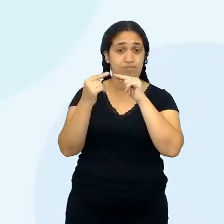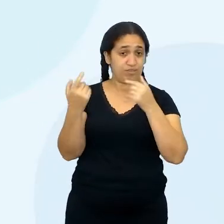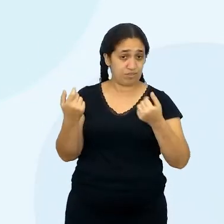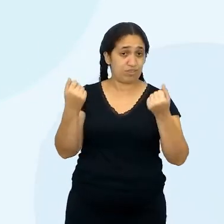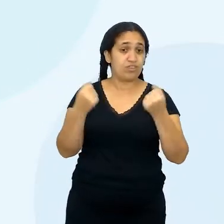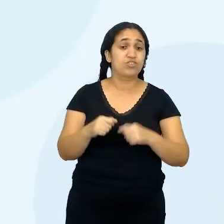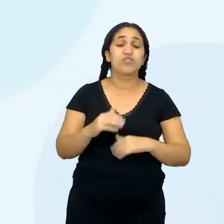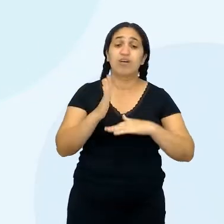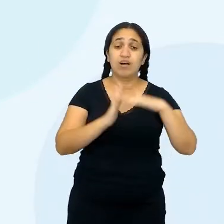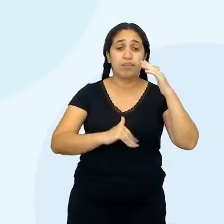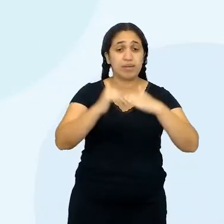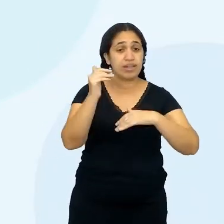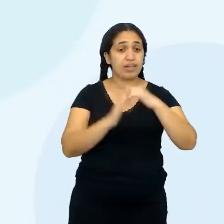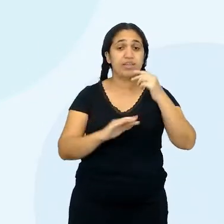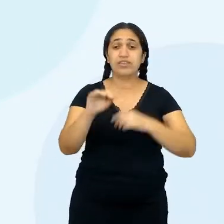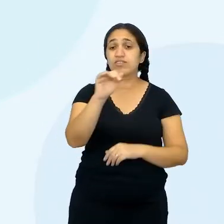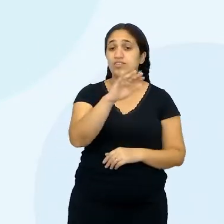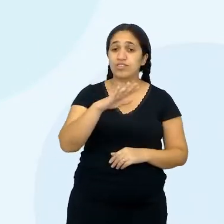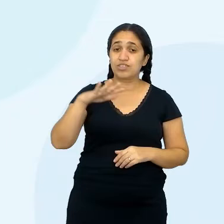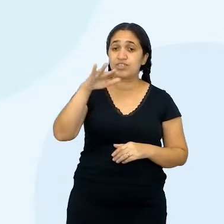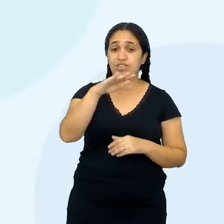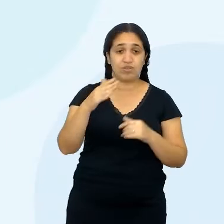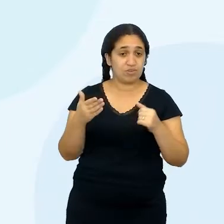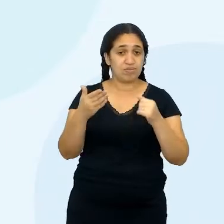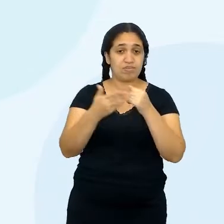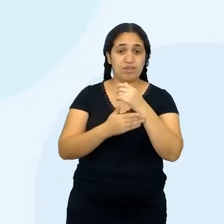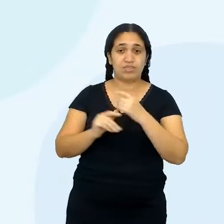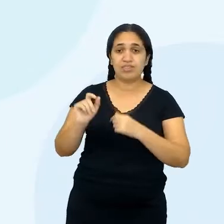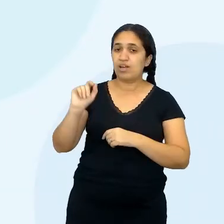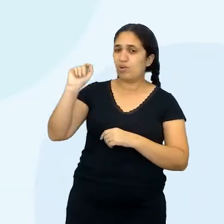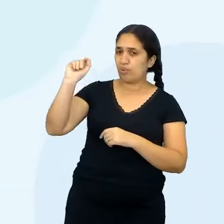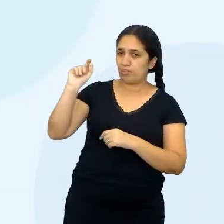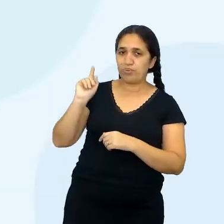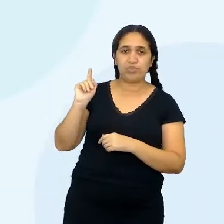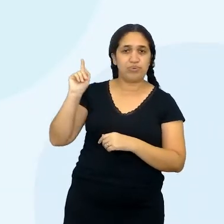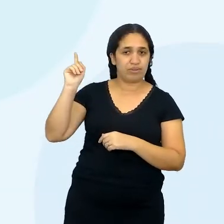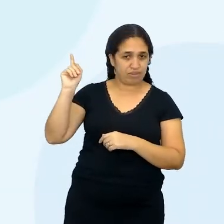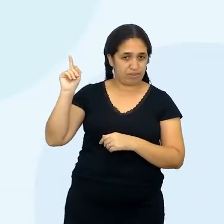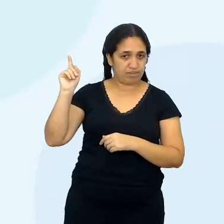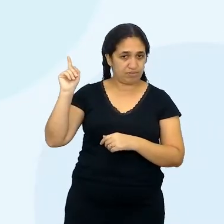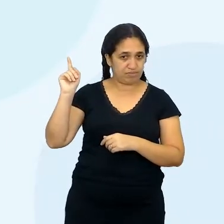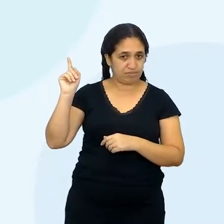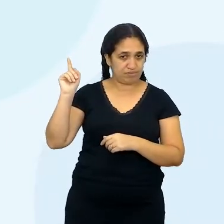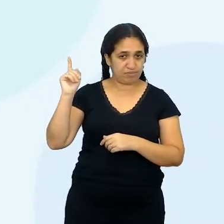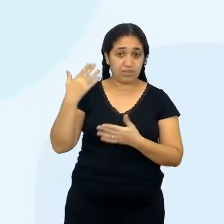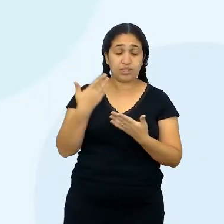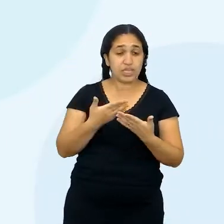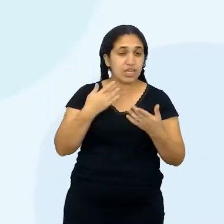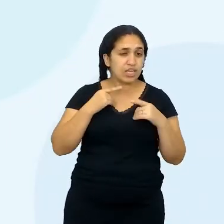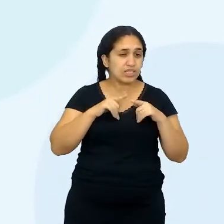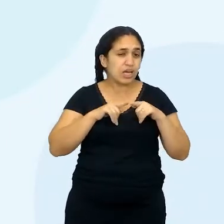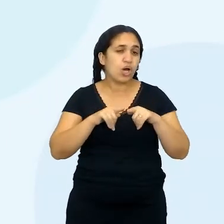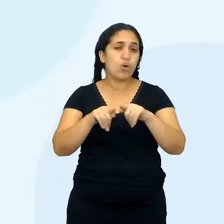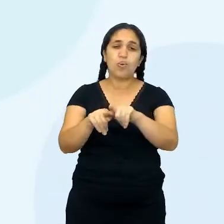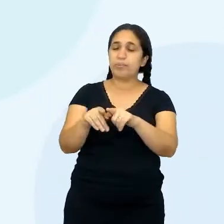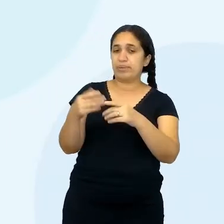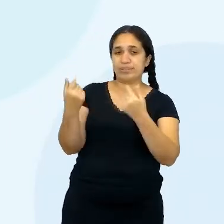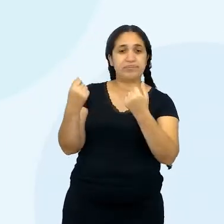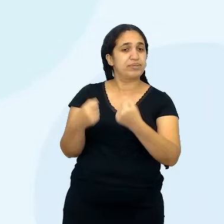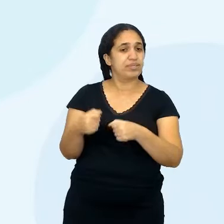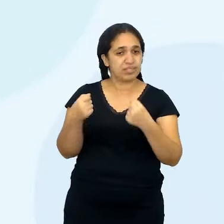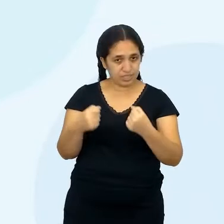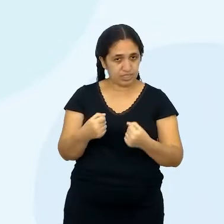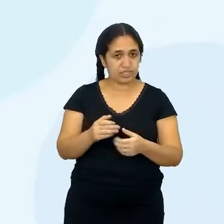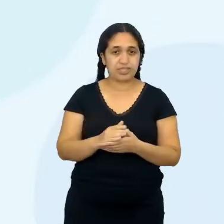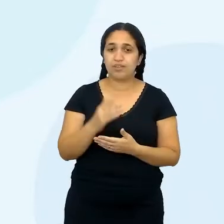a habilidade geral básica do curso que esse acompanhamento precisa